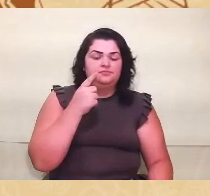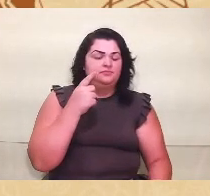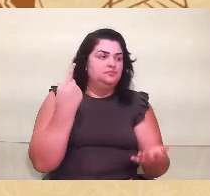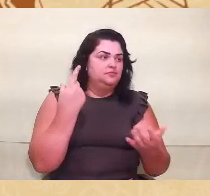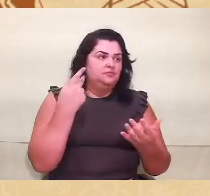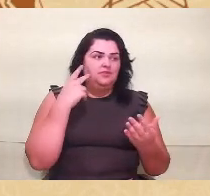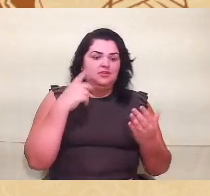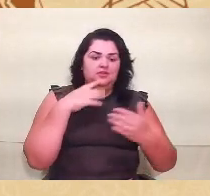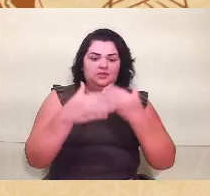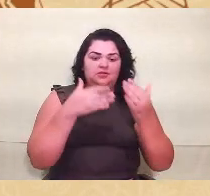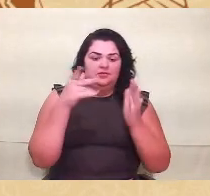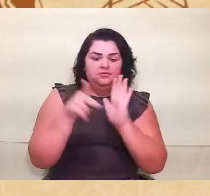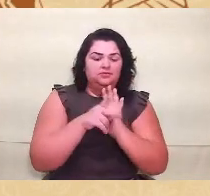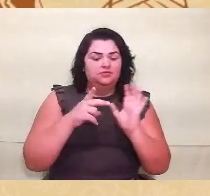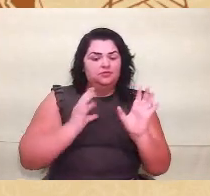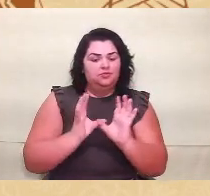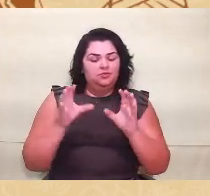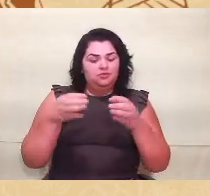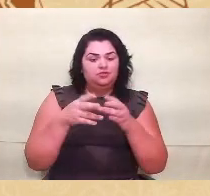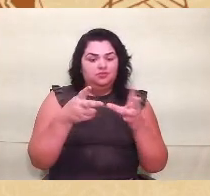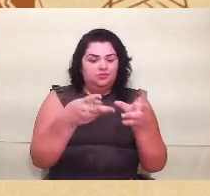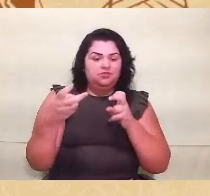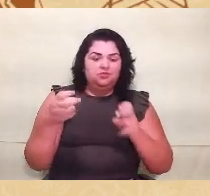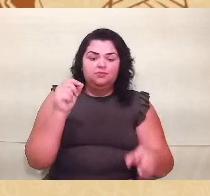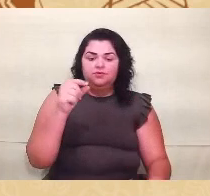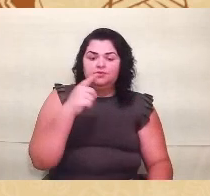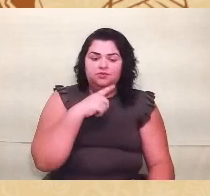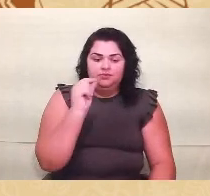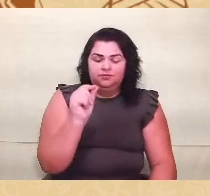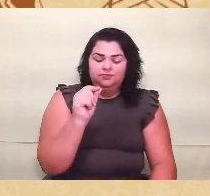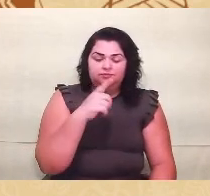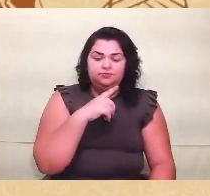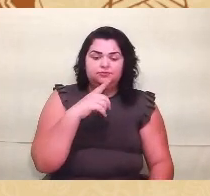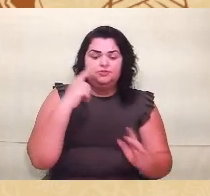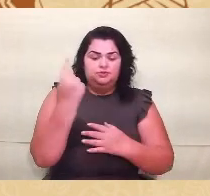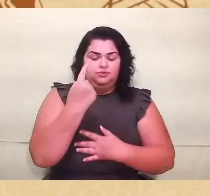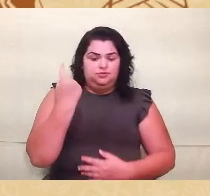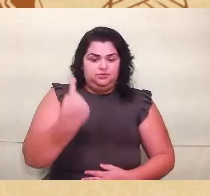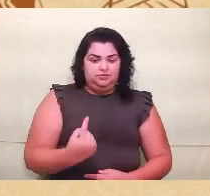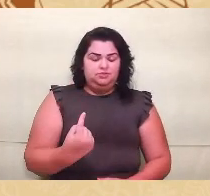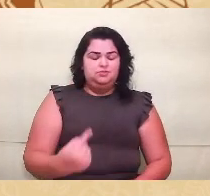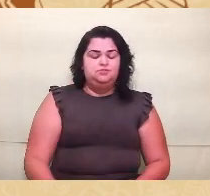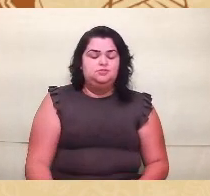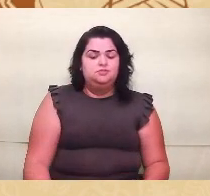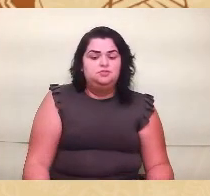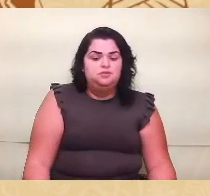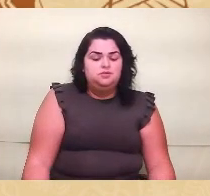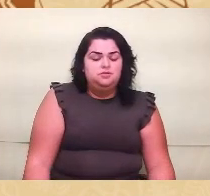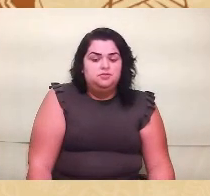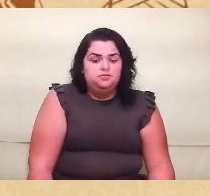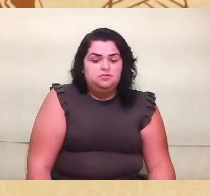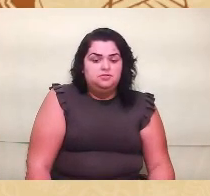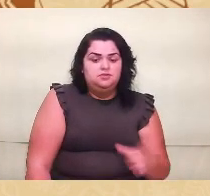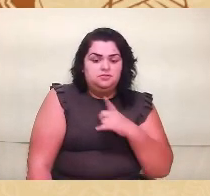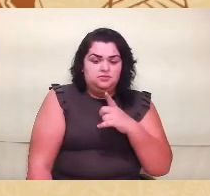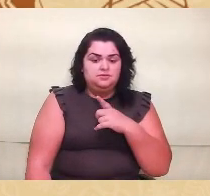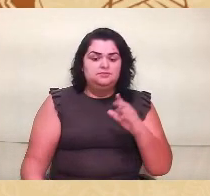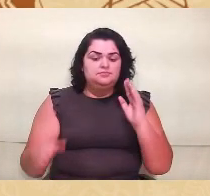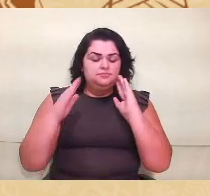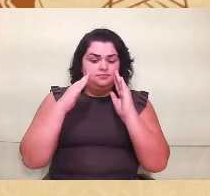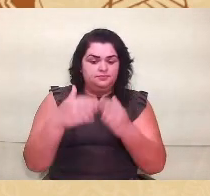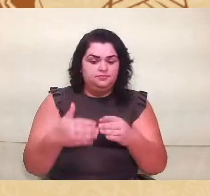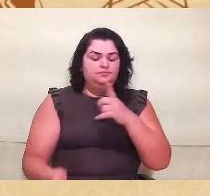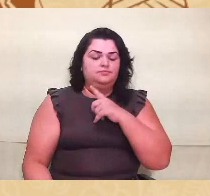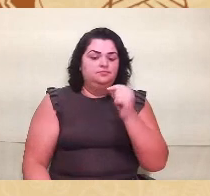neste coletivo, me fez perceber a nossa unidade, né? Porque se estamos aqui é porque, de